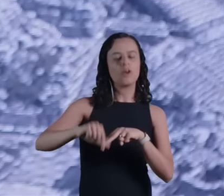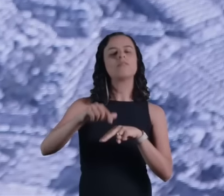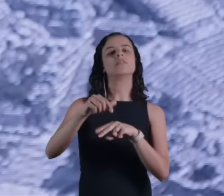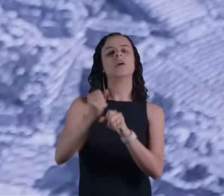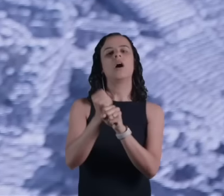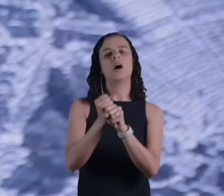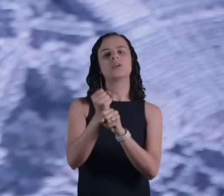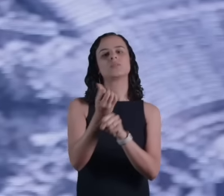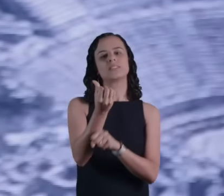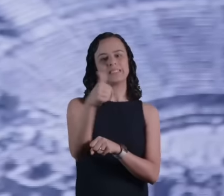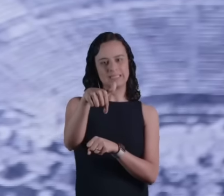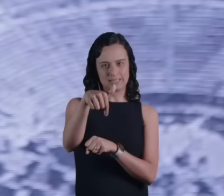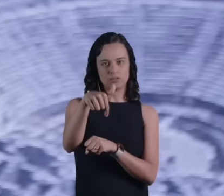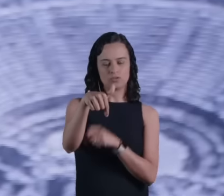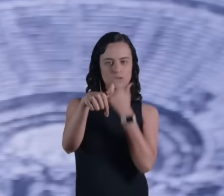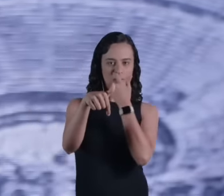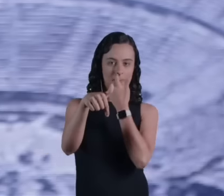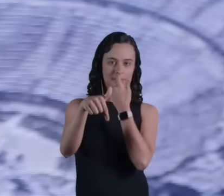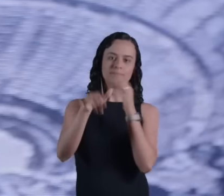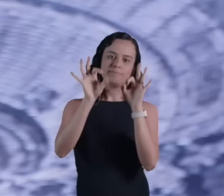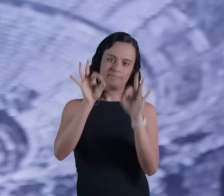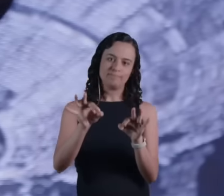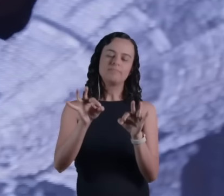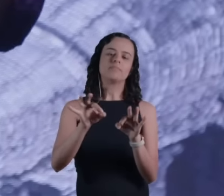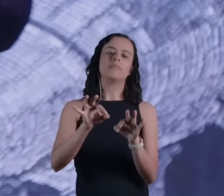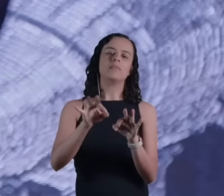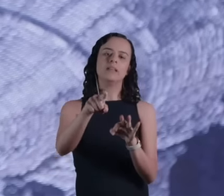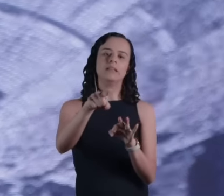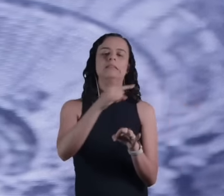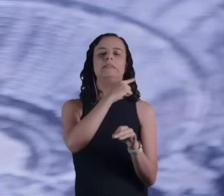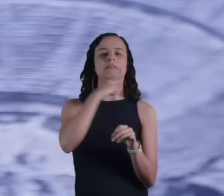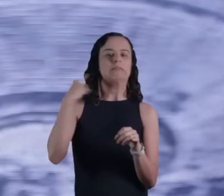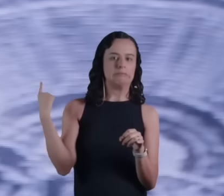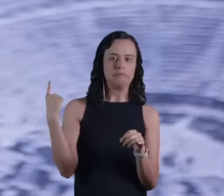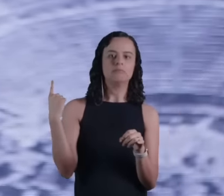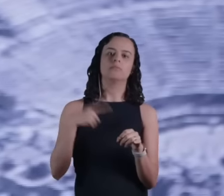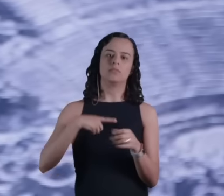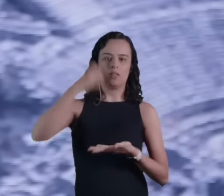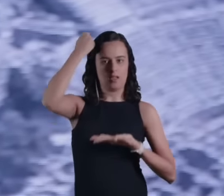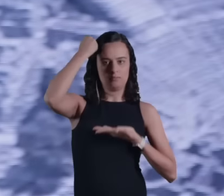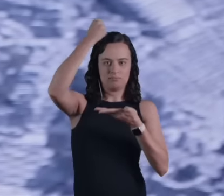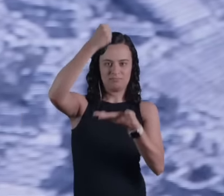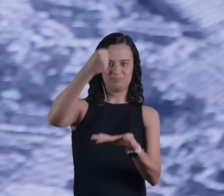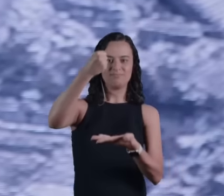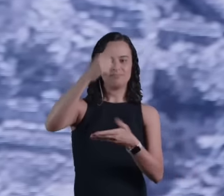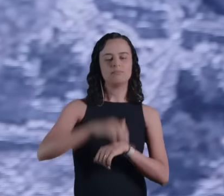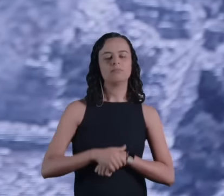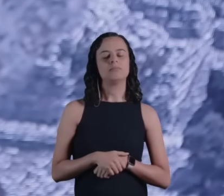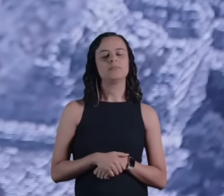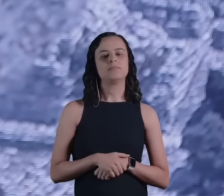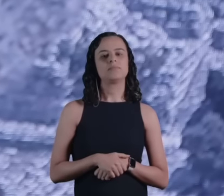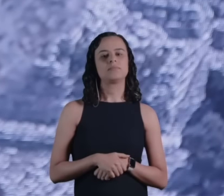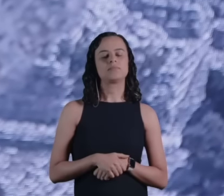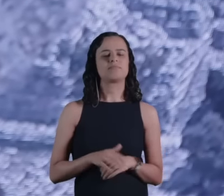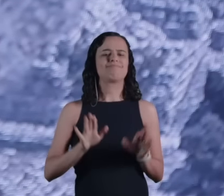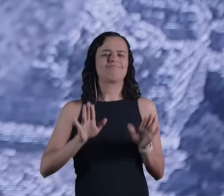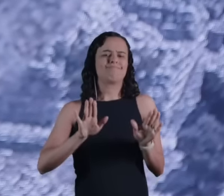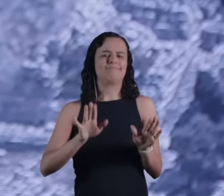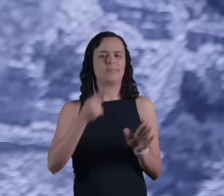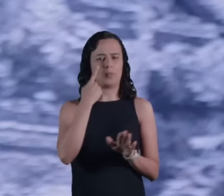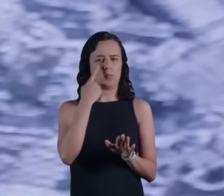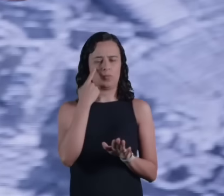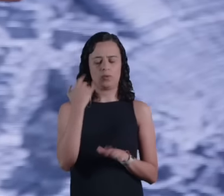Cristo, quando ele é morto e decapitado. Mas, queridos, é muito